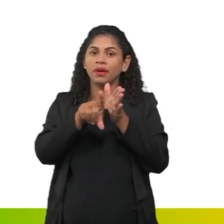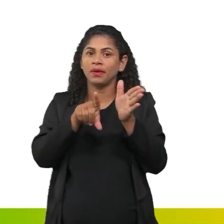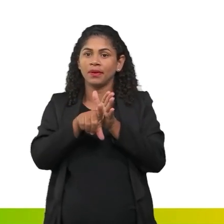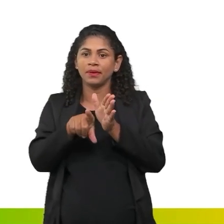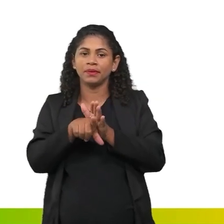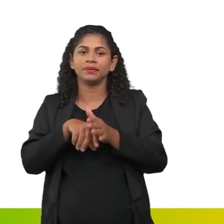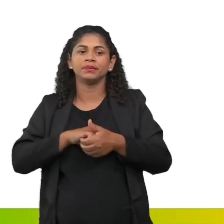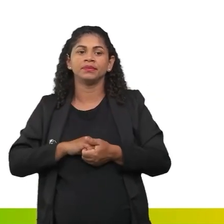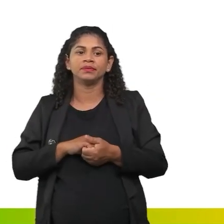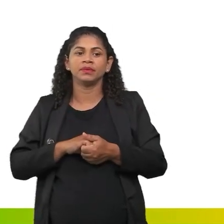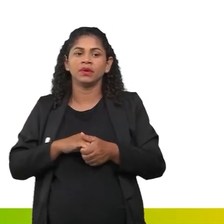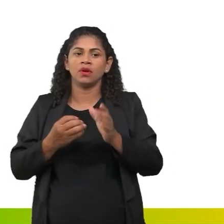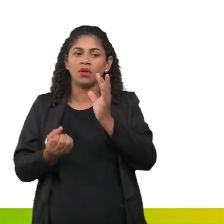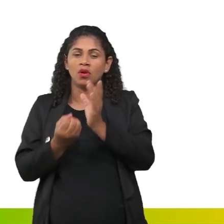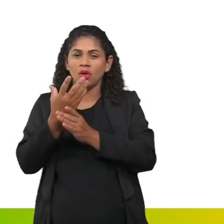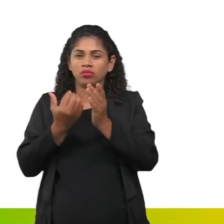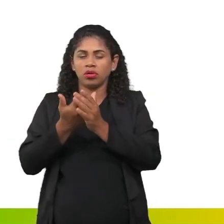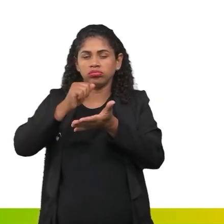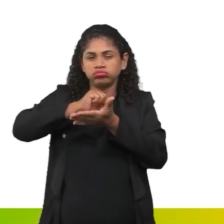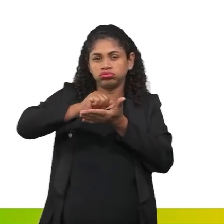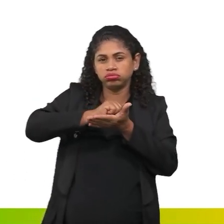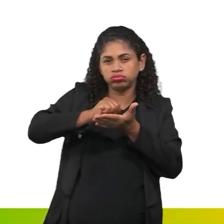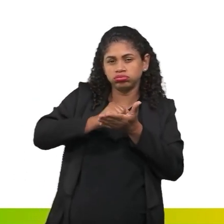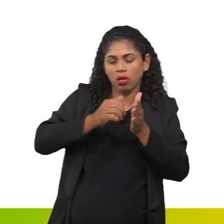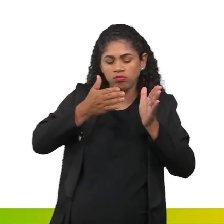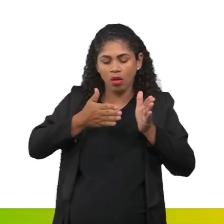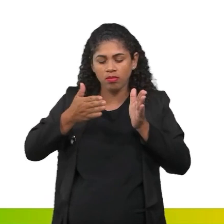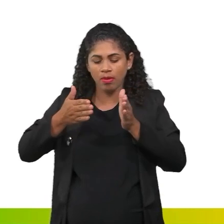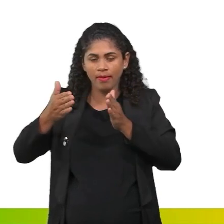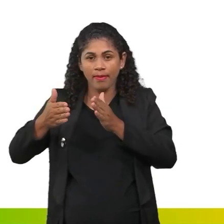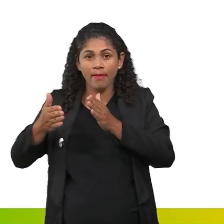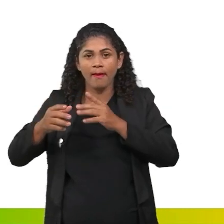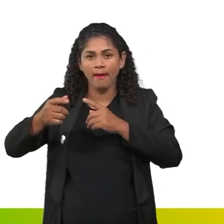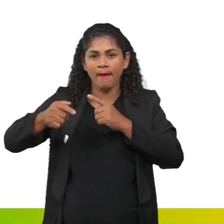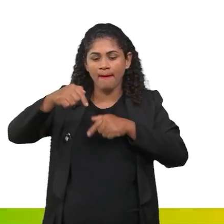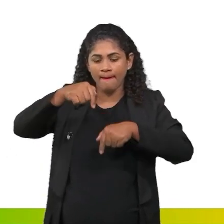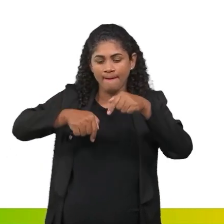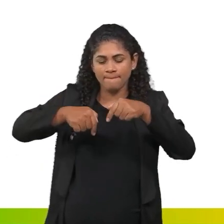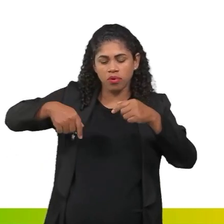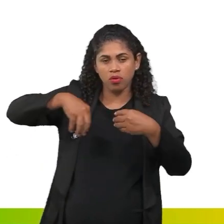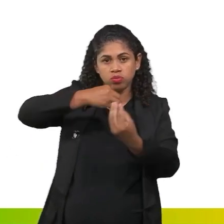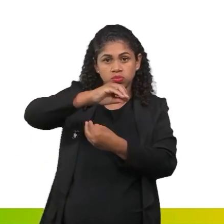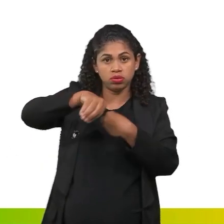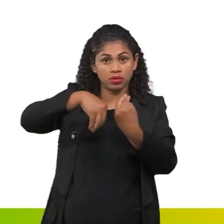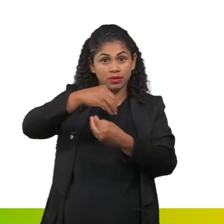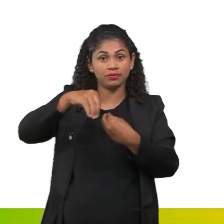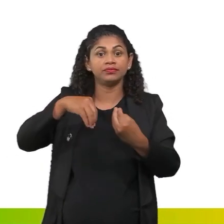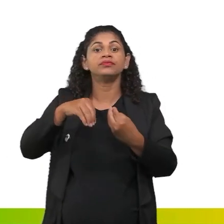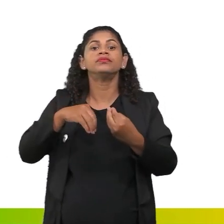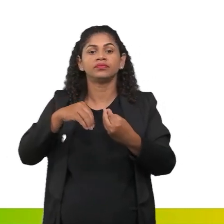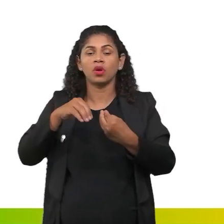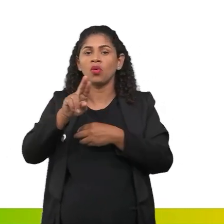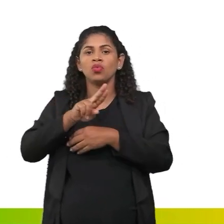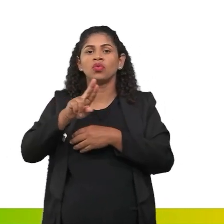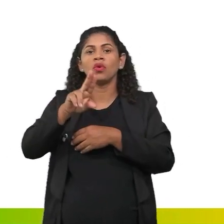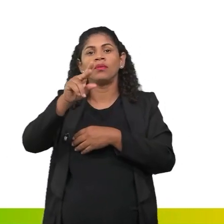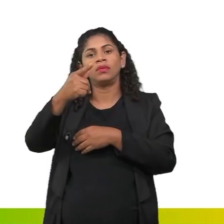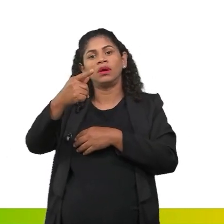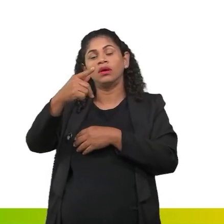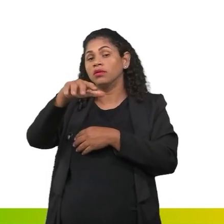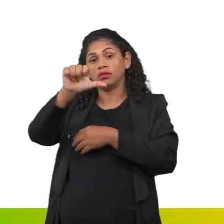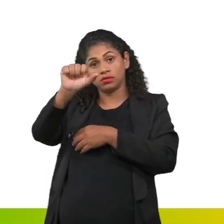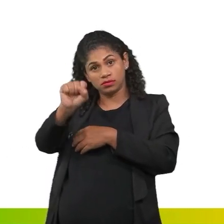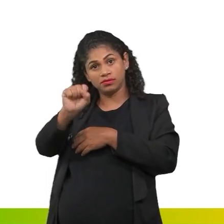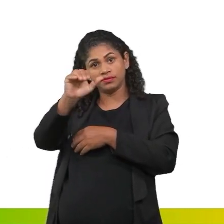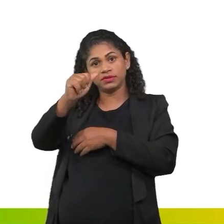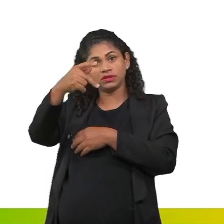questão. A produção de sabão envolve uma importante reação química conhecida como saponificação. E esse